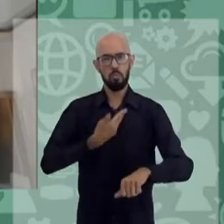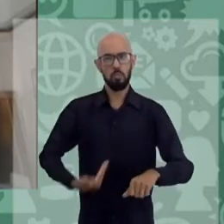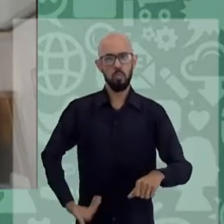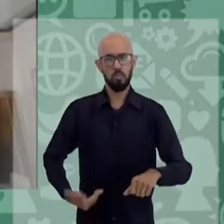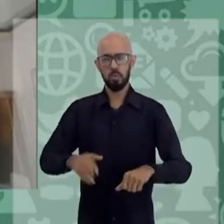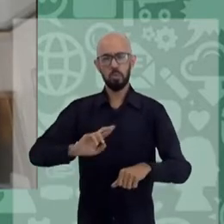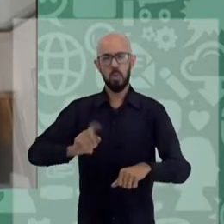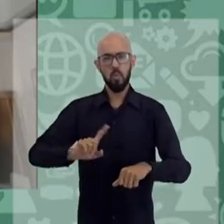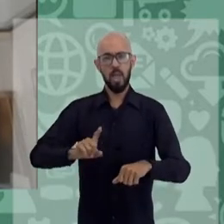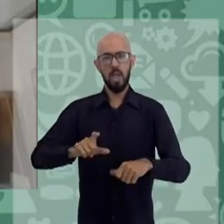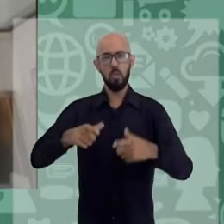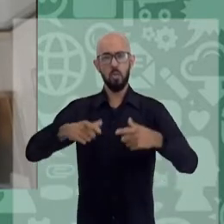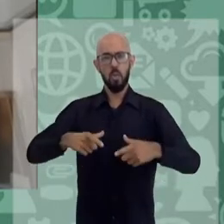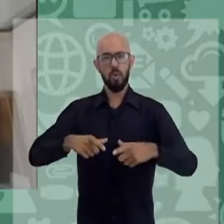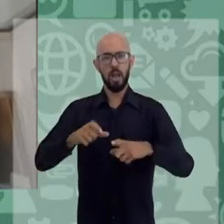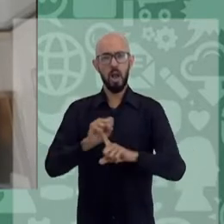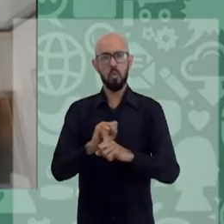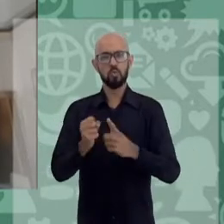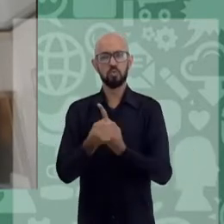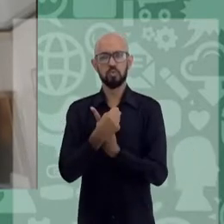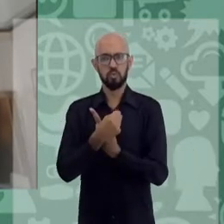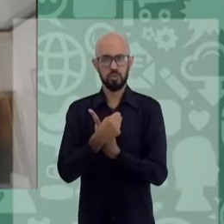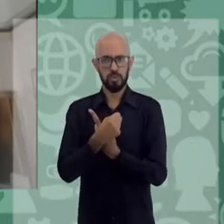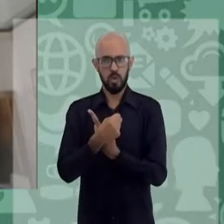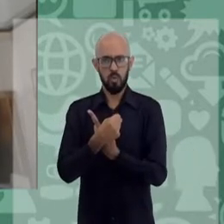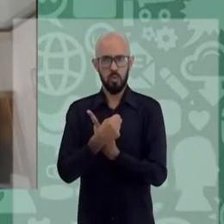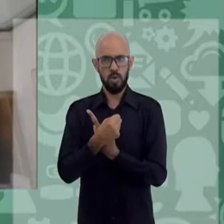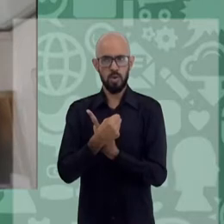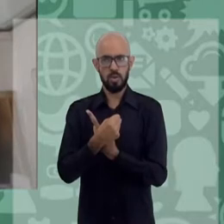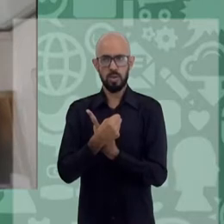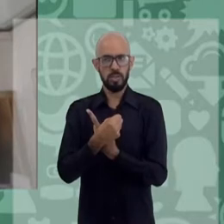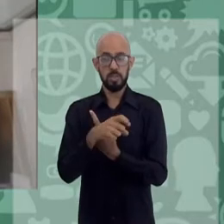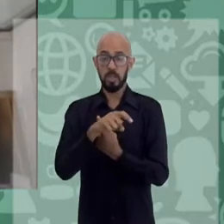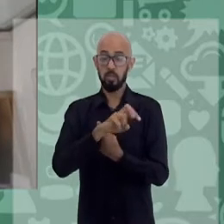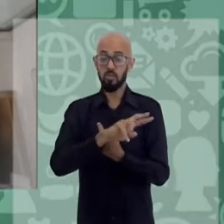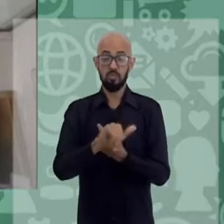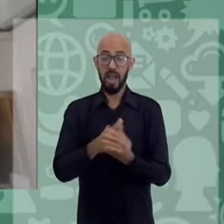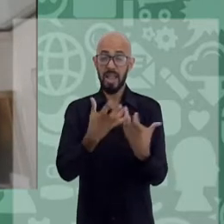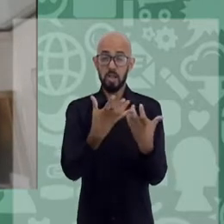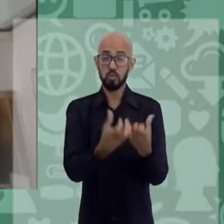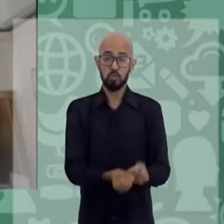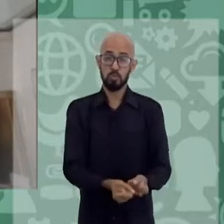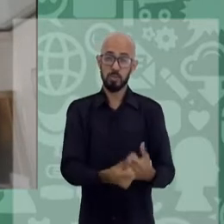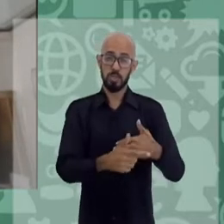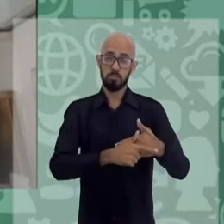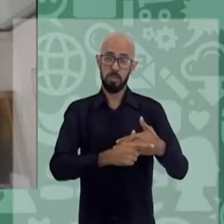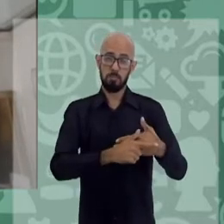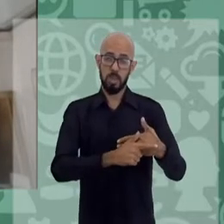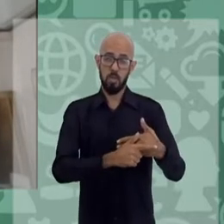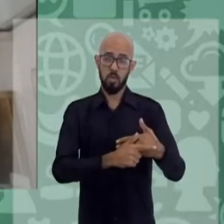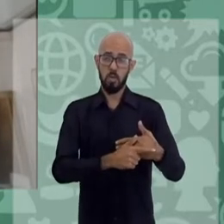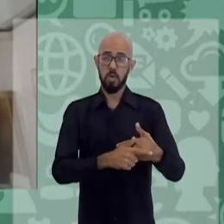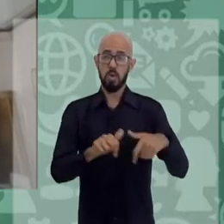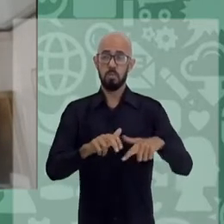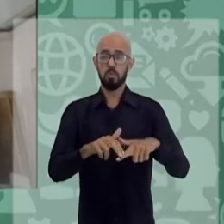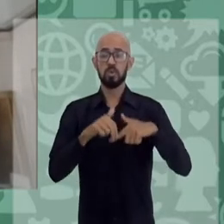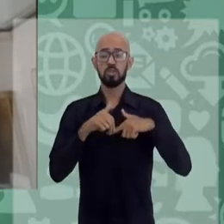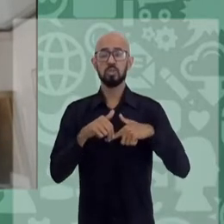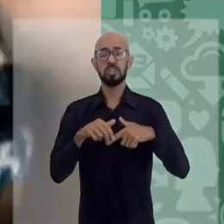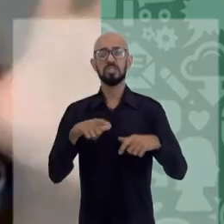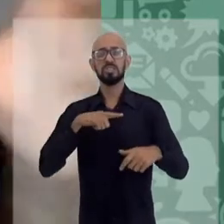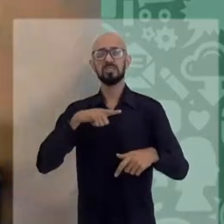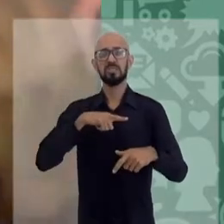Não é espaço cívico, e não pode, a gente não pode esperar que ele cumpra esse papel. Aí, por isso que a gente também fica esse lugar